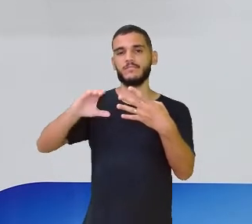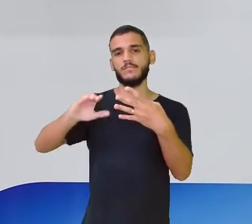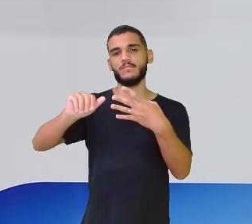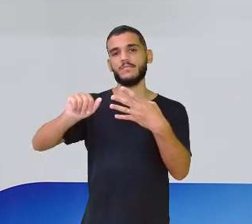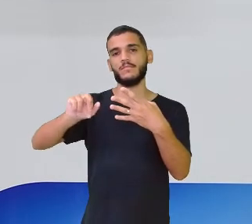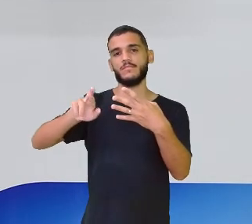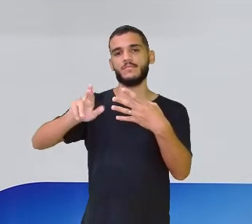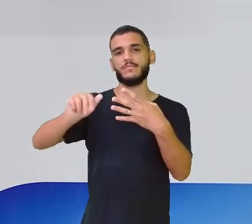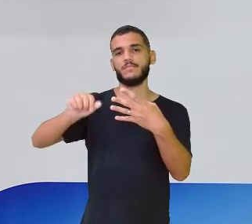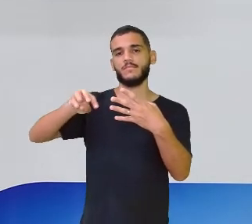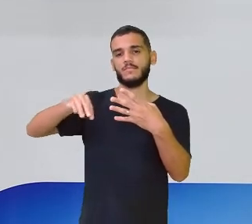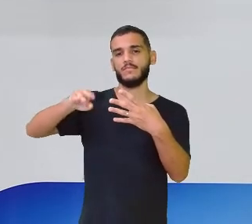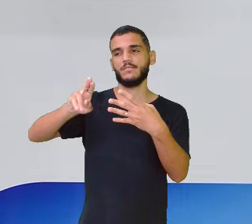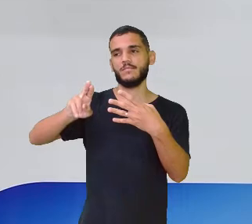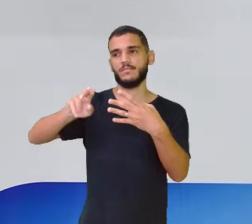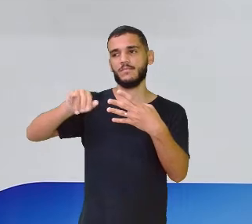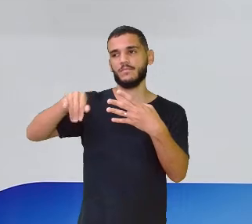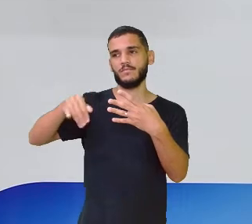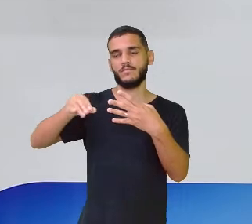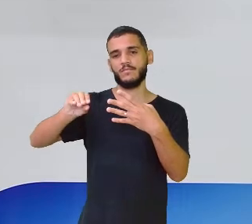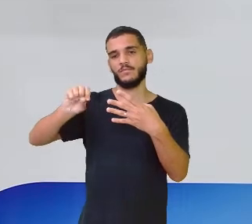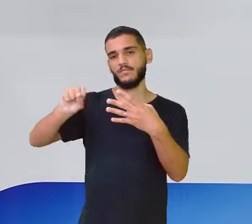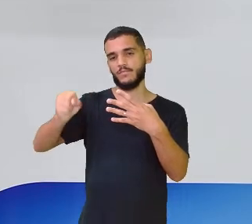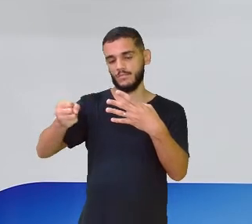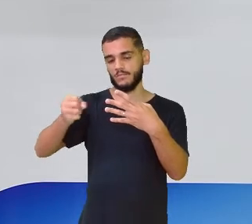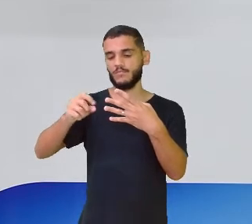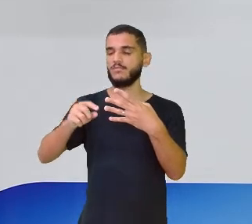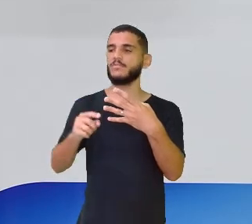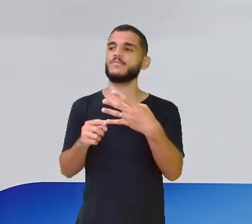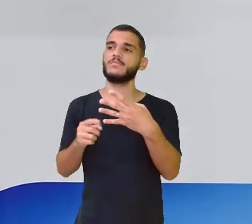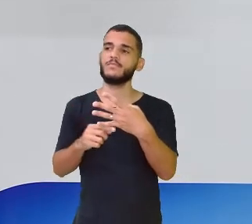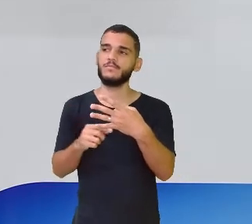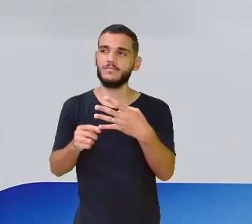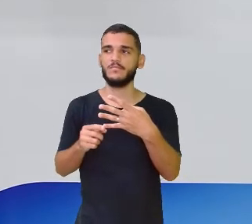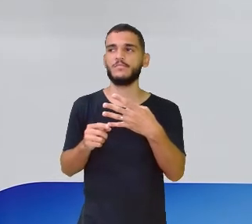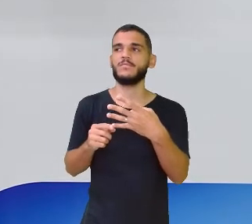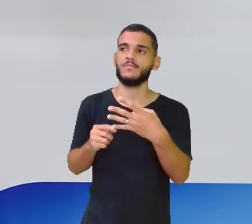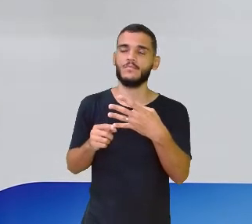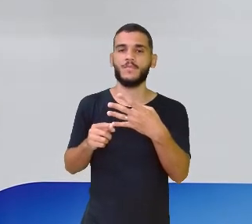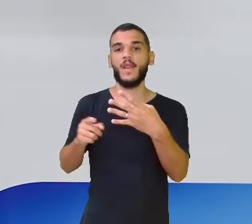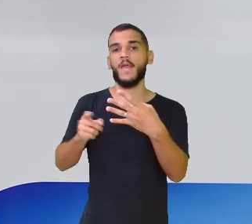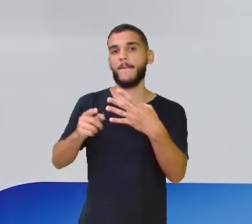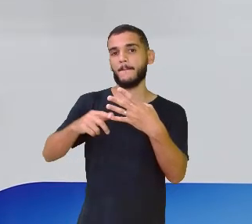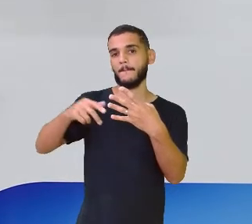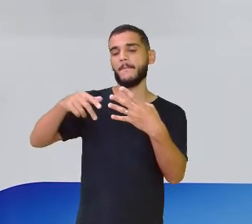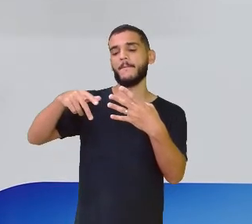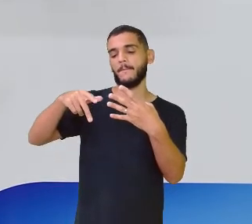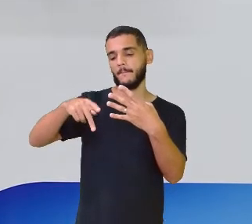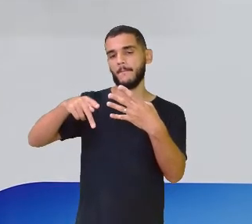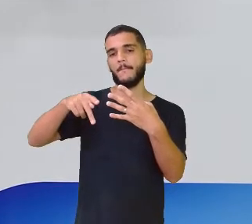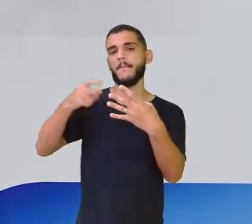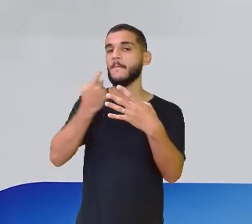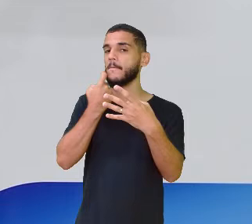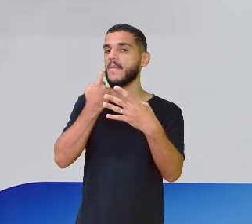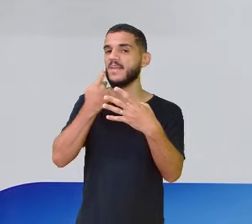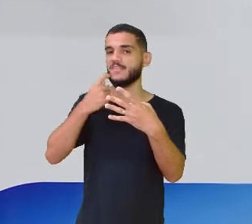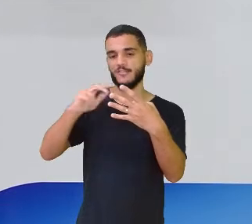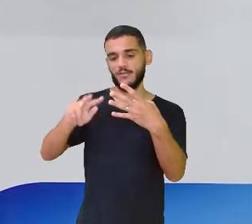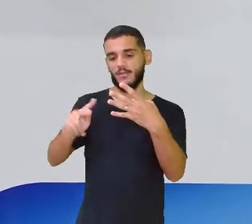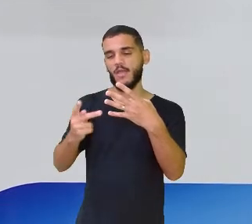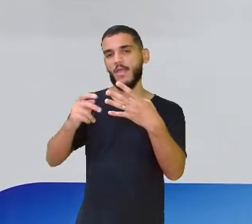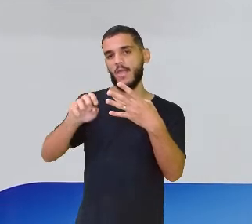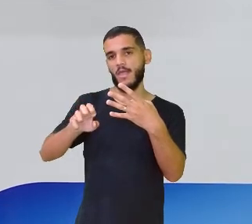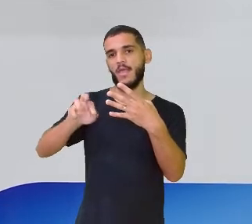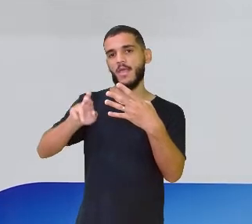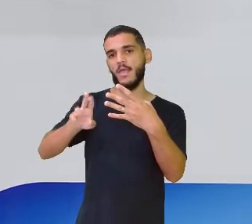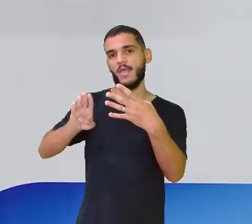quê? Os caramujos que vivem ali, ó, ao redor do lago. Ali do lado eu vou ter os peixes herbívoros, que são os que se alimentam